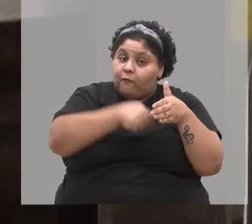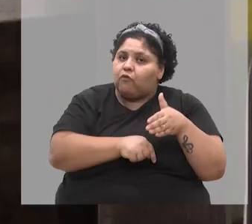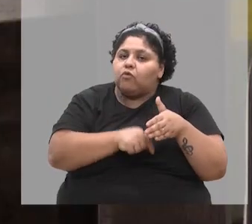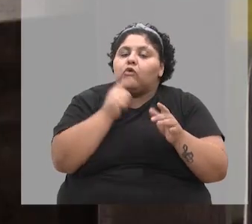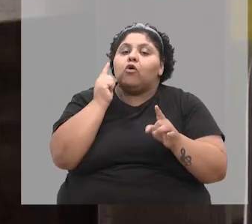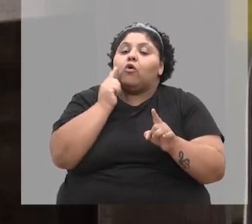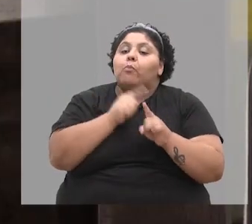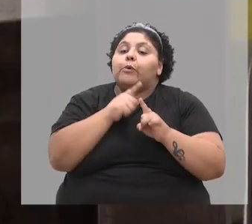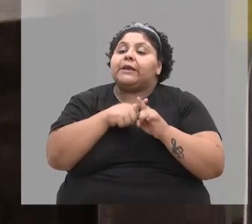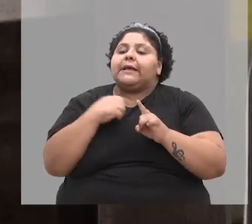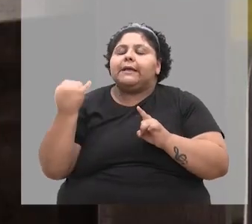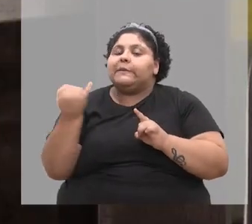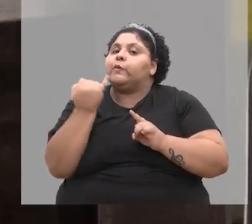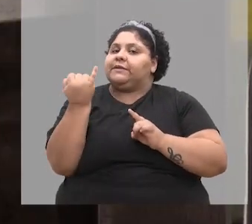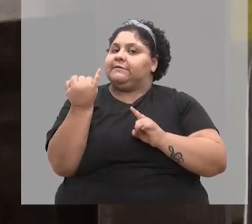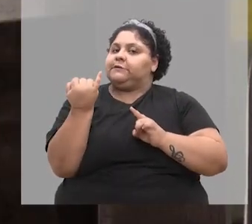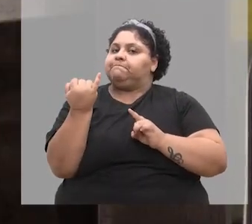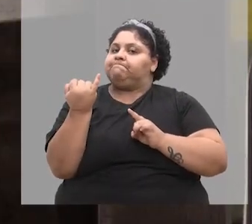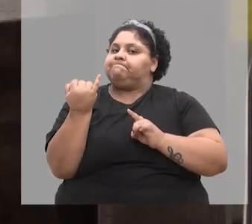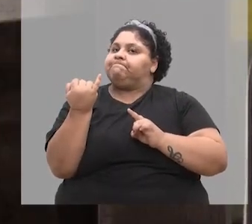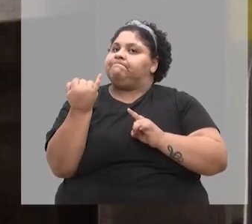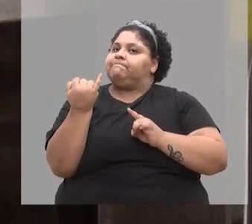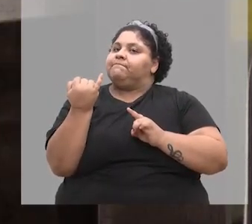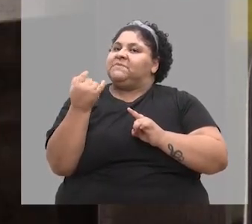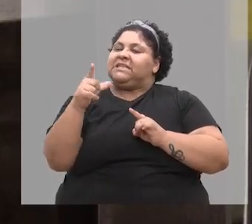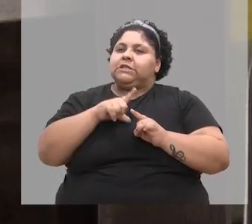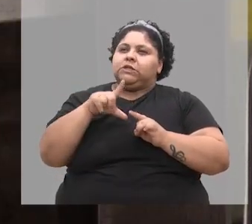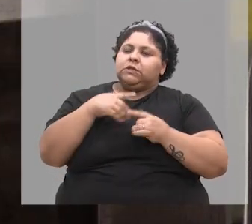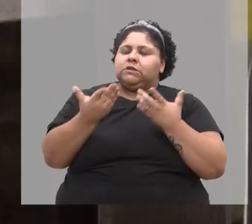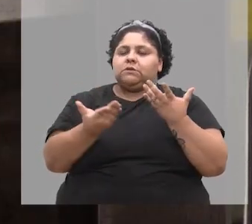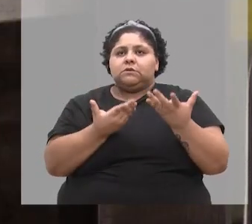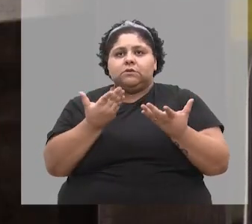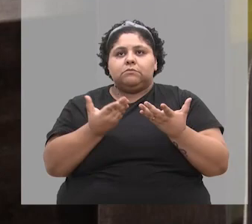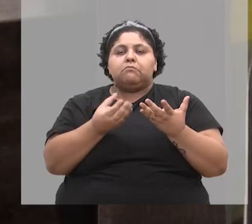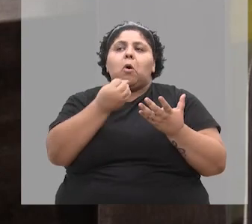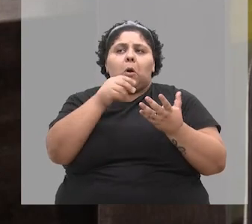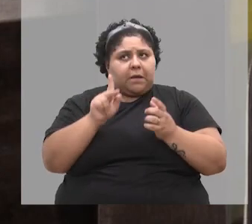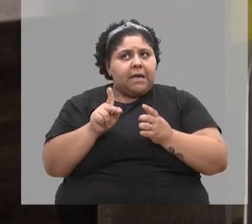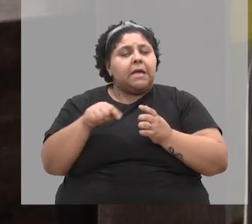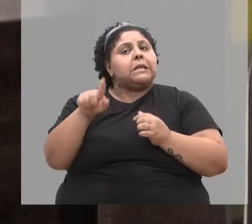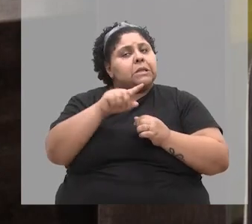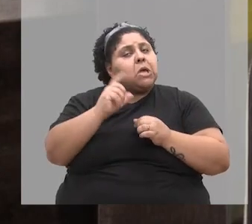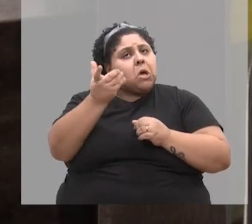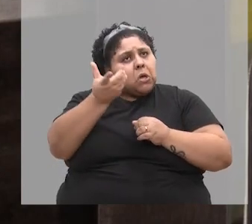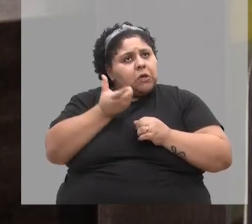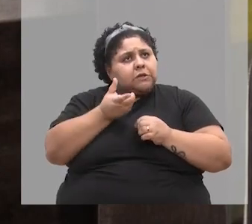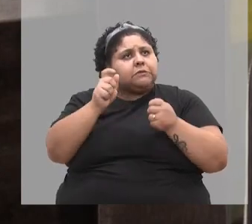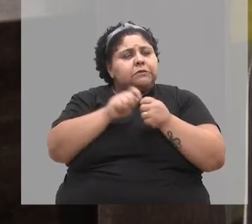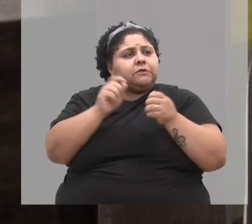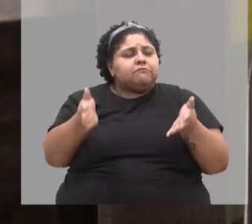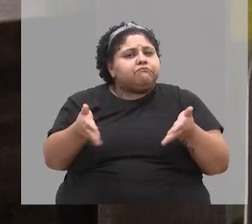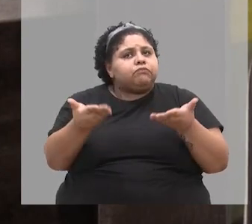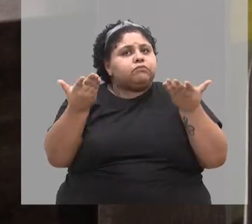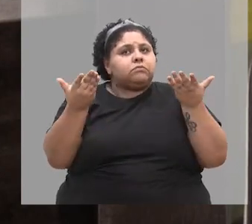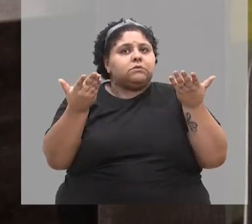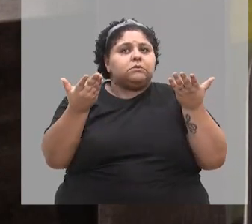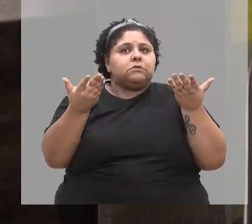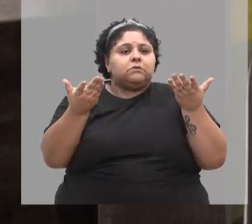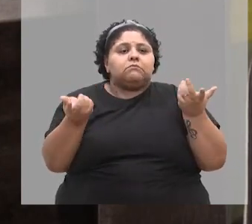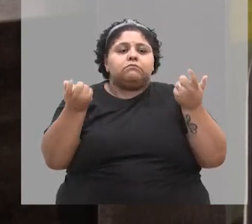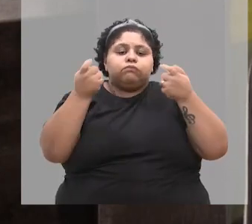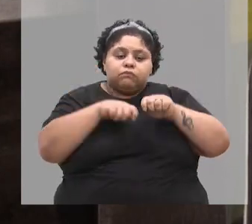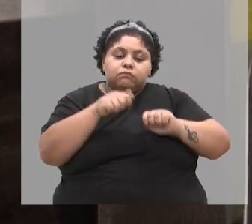criação do fundo, por que ele é tão importante? Porque nós tínhamos sempre a questão de, ok, né, nós queremos fazer um